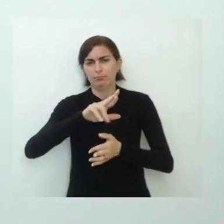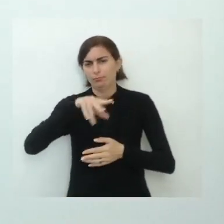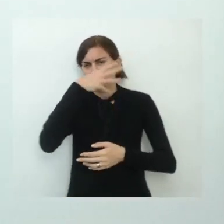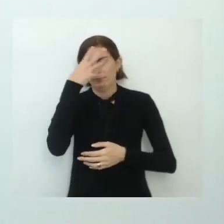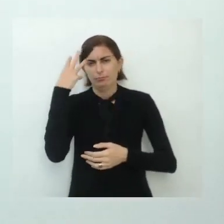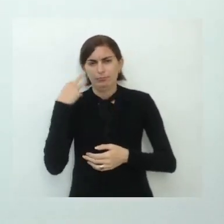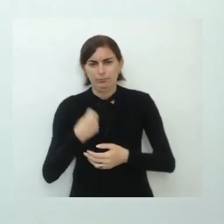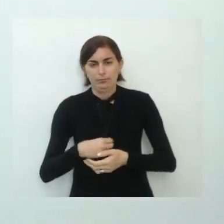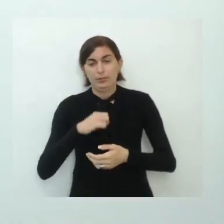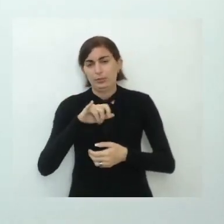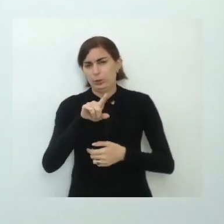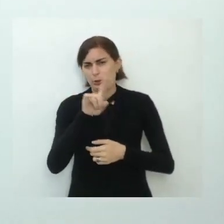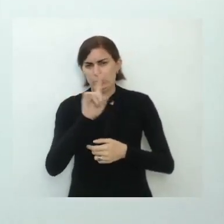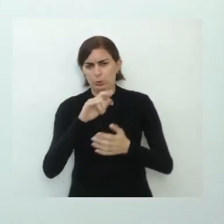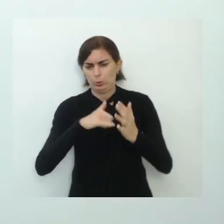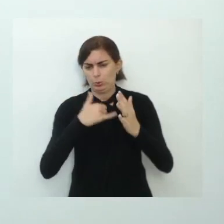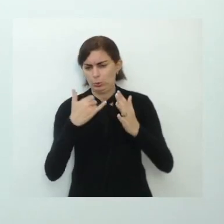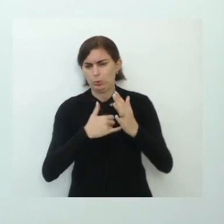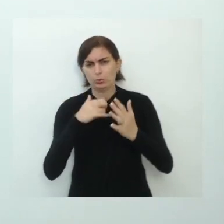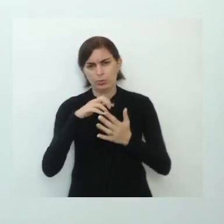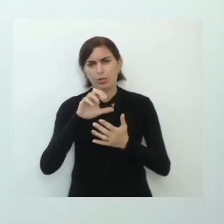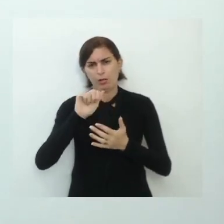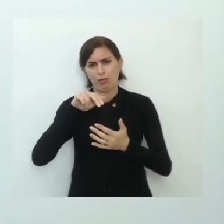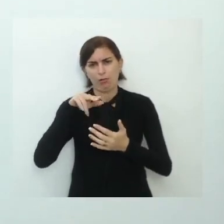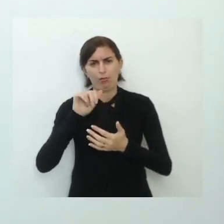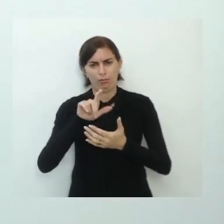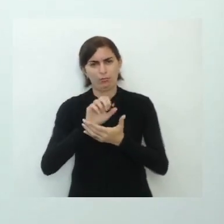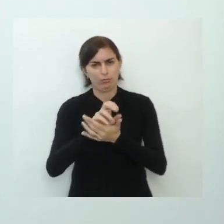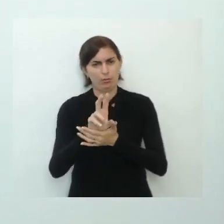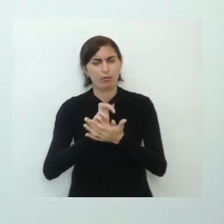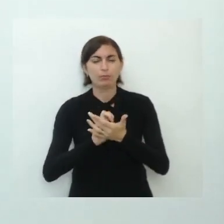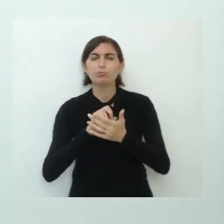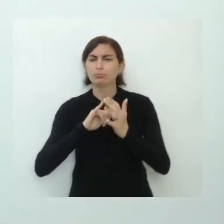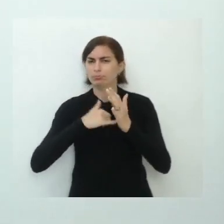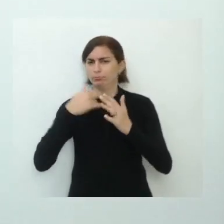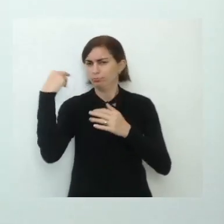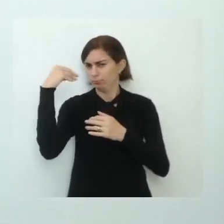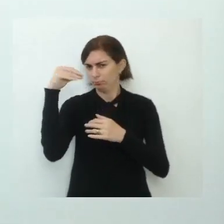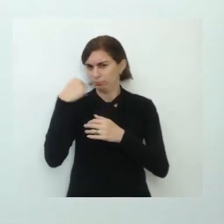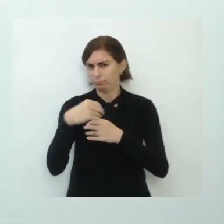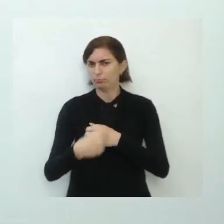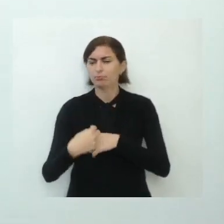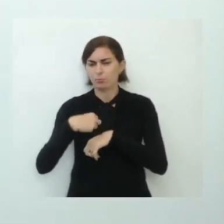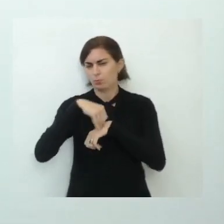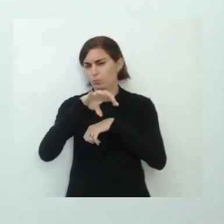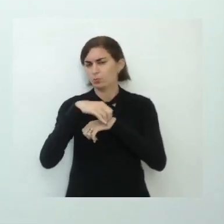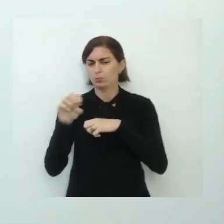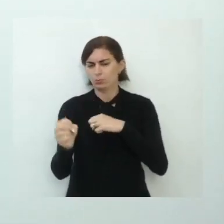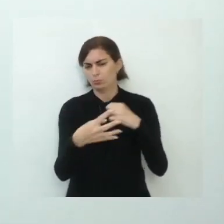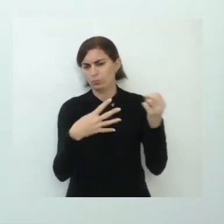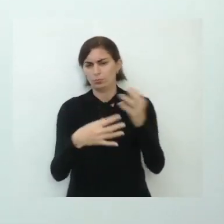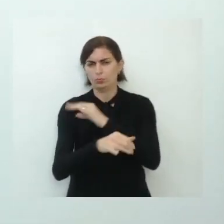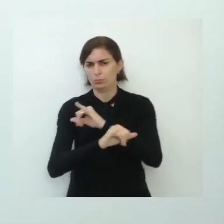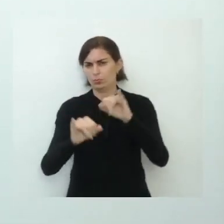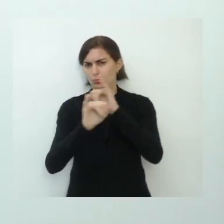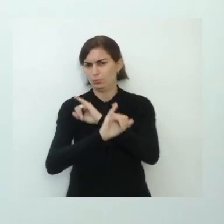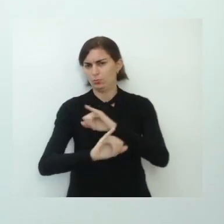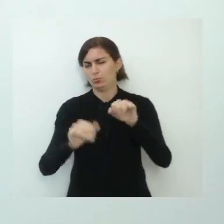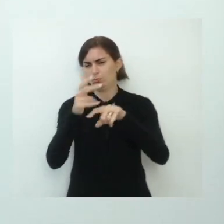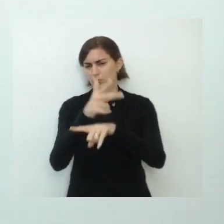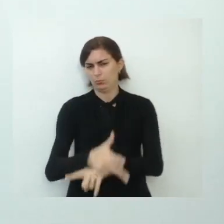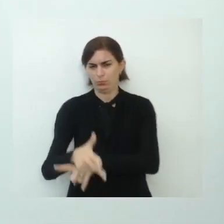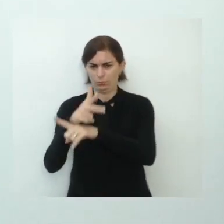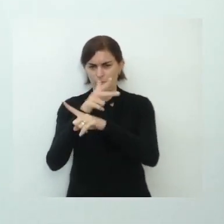esquece, tá? Se não está inscrito no nosso canal, se inscreve aí, toca no sininho para receber novas notificações de